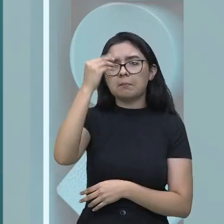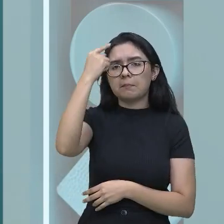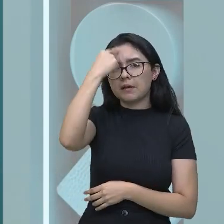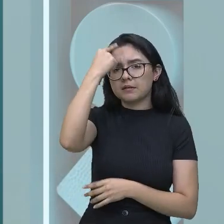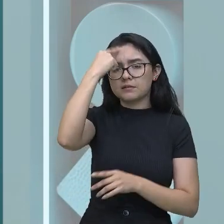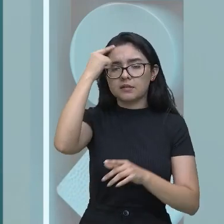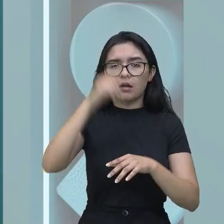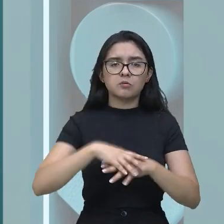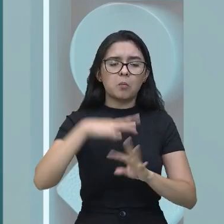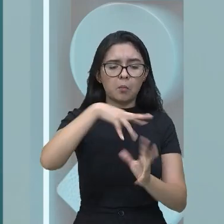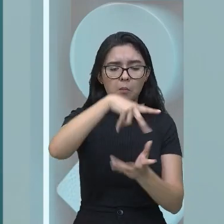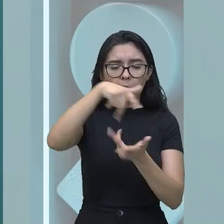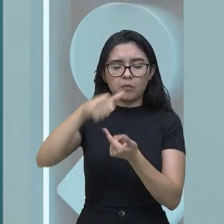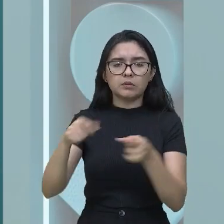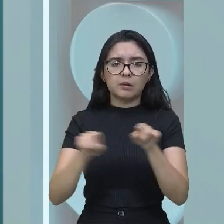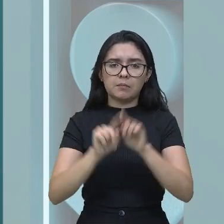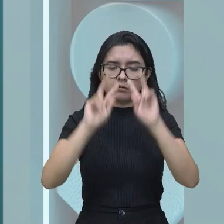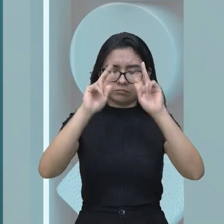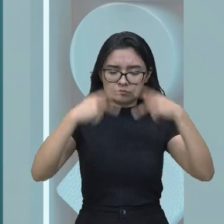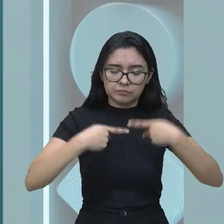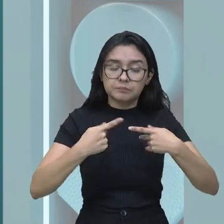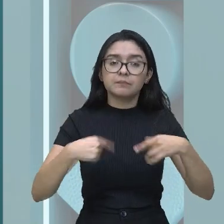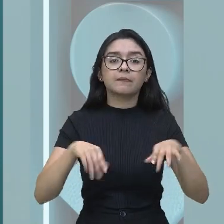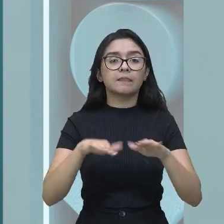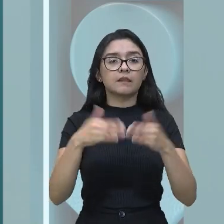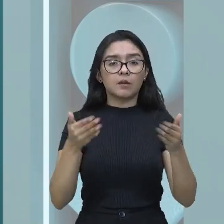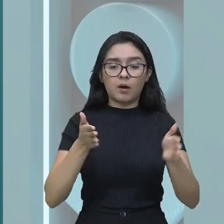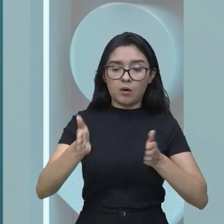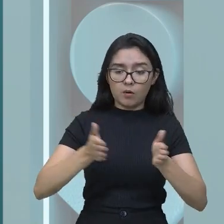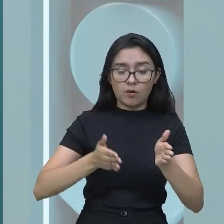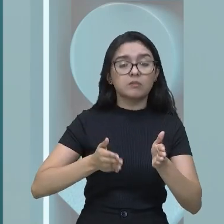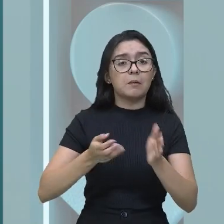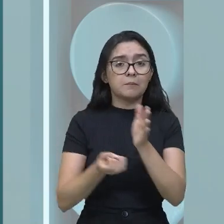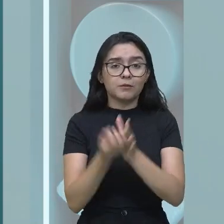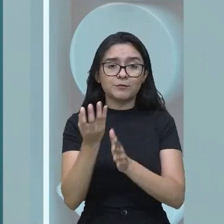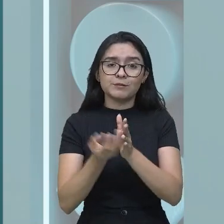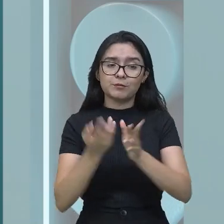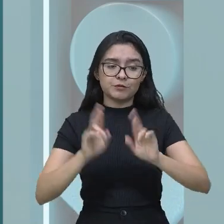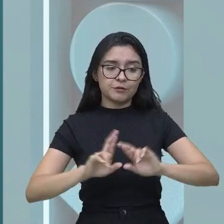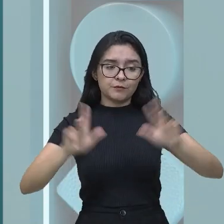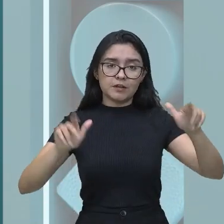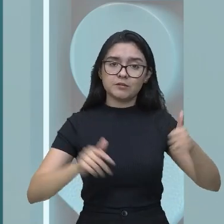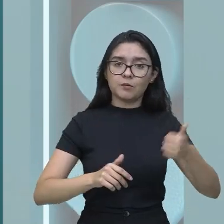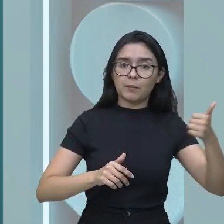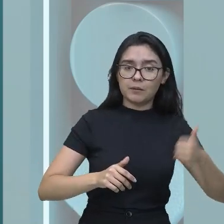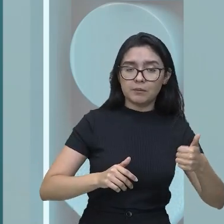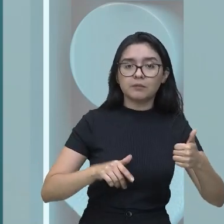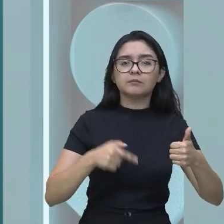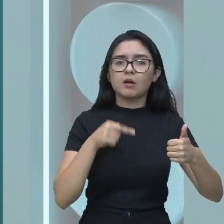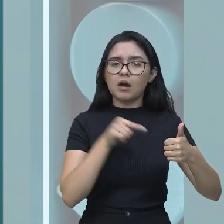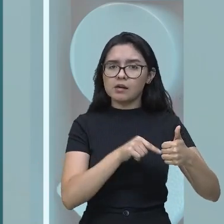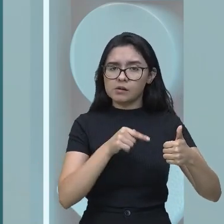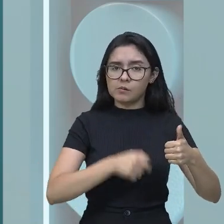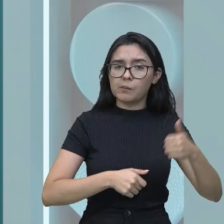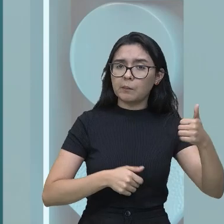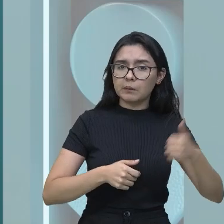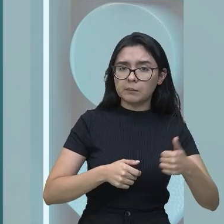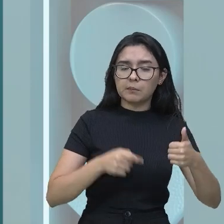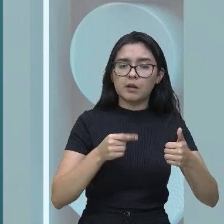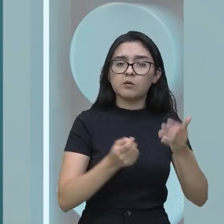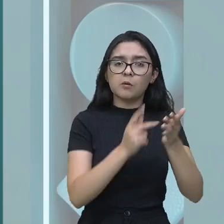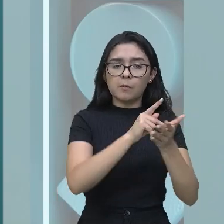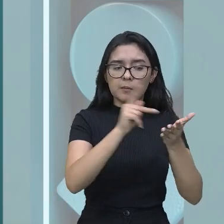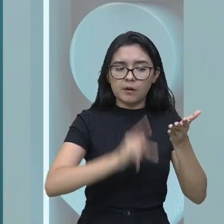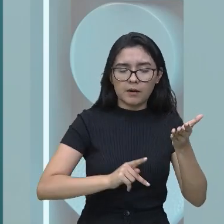então percebo que nós vamos ter uma produção diferente agora no primeiro momento do modernismo os poemas